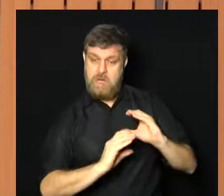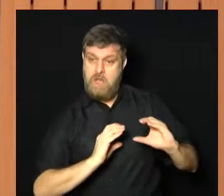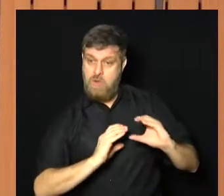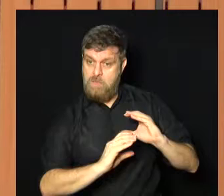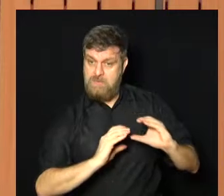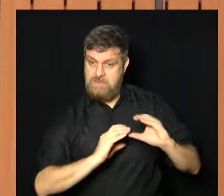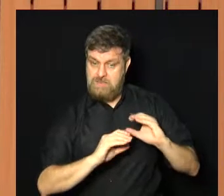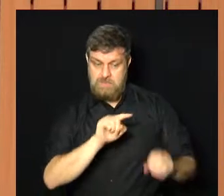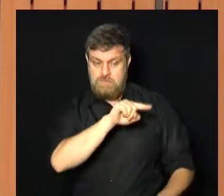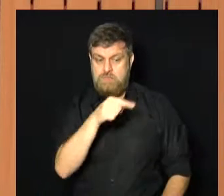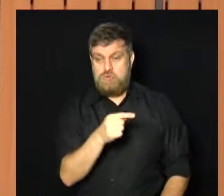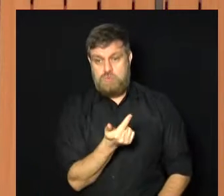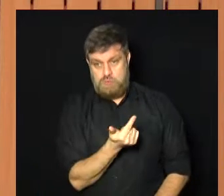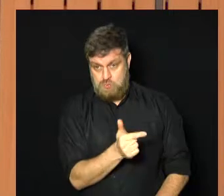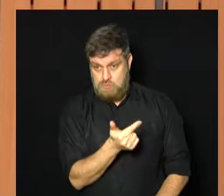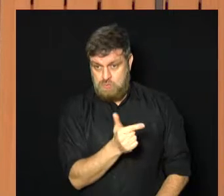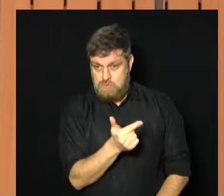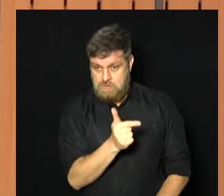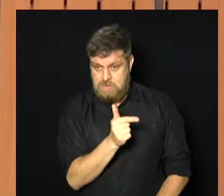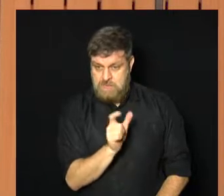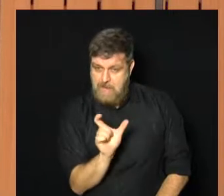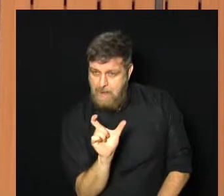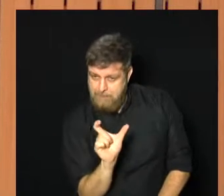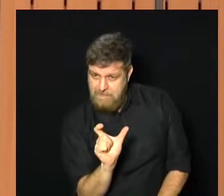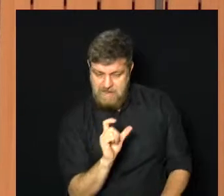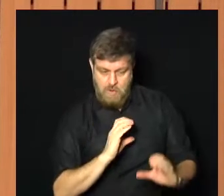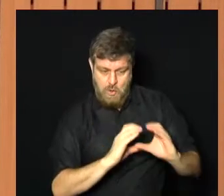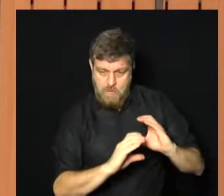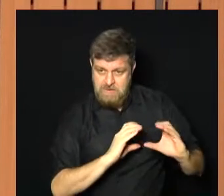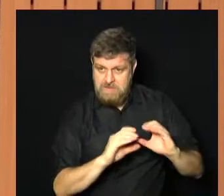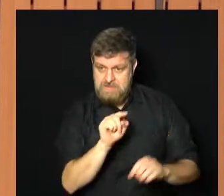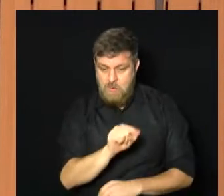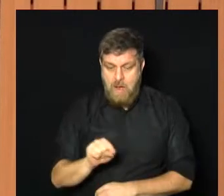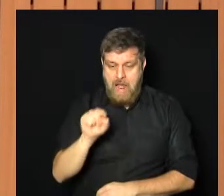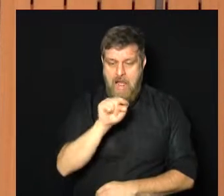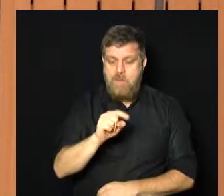comunicacal, né? Comunicação sem o tio,